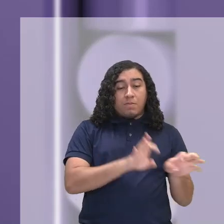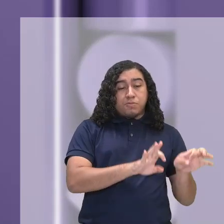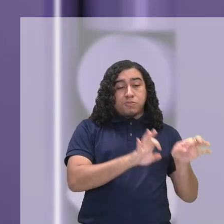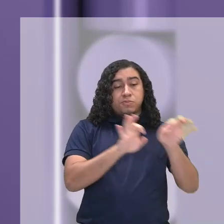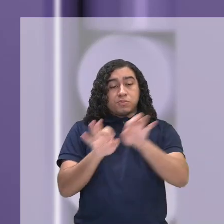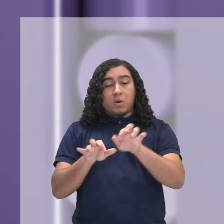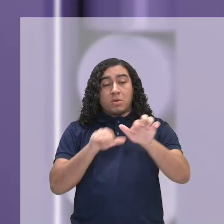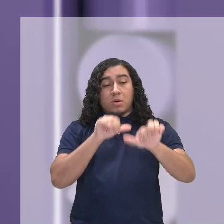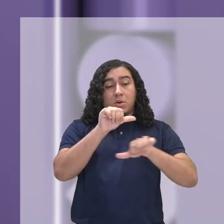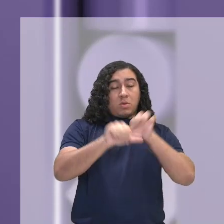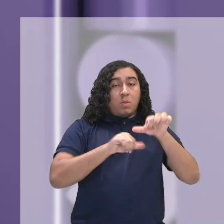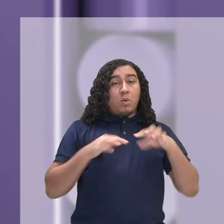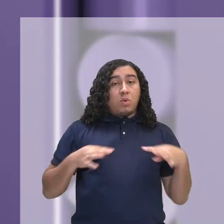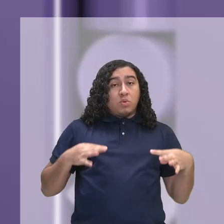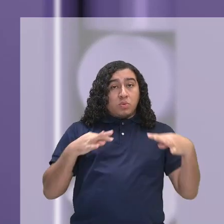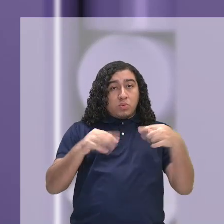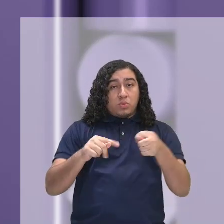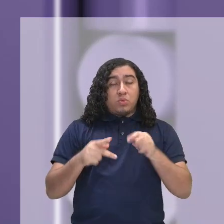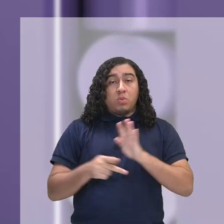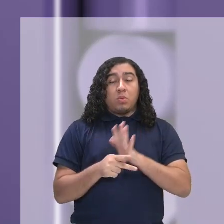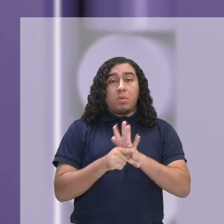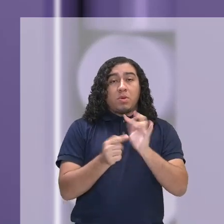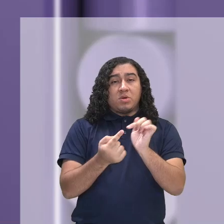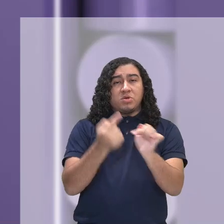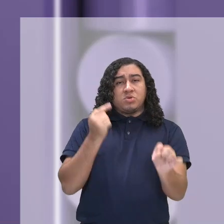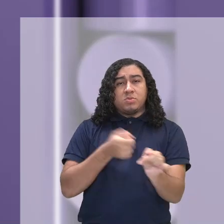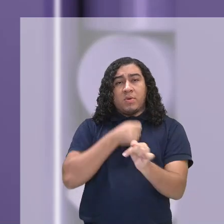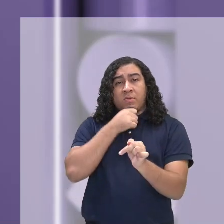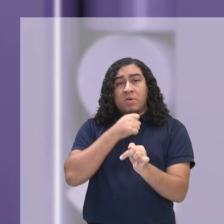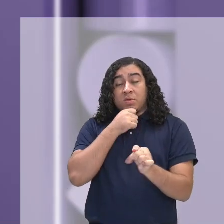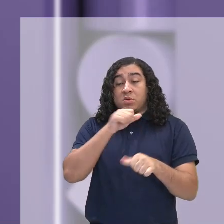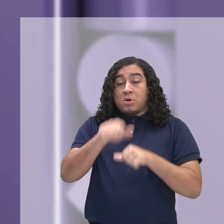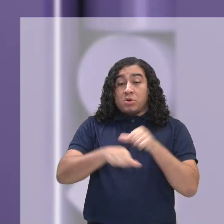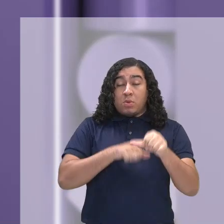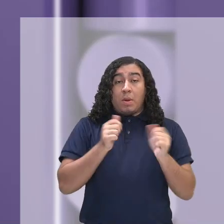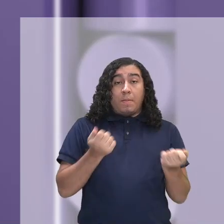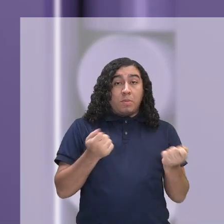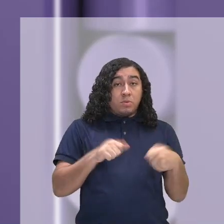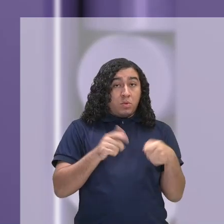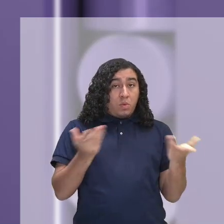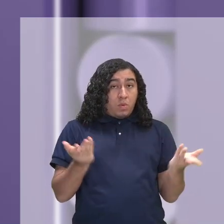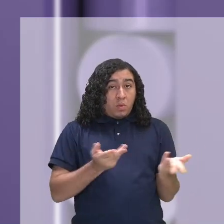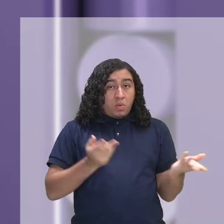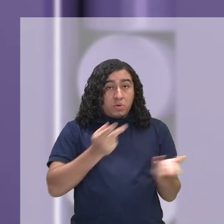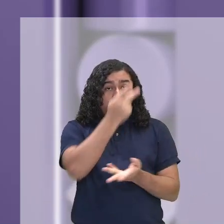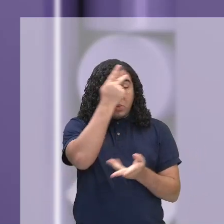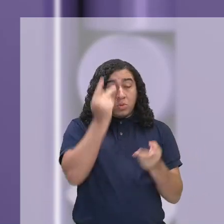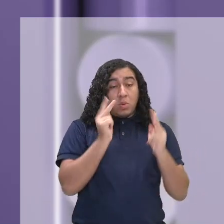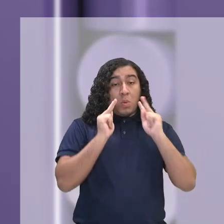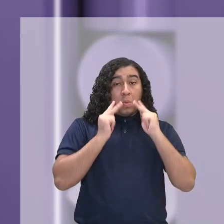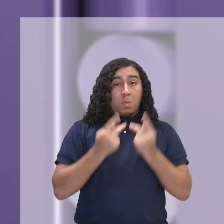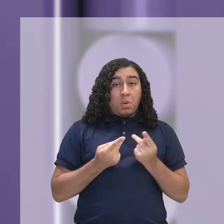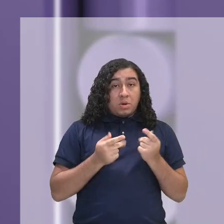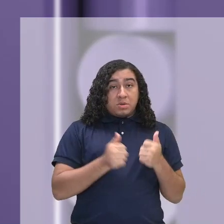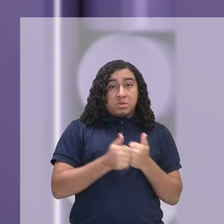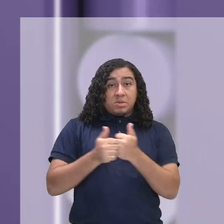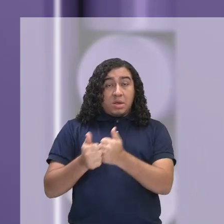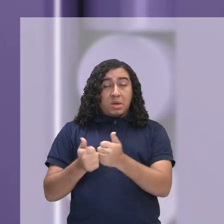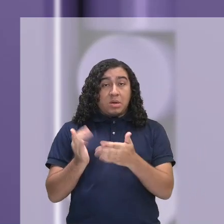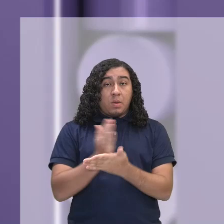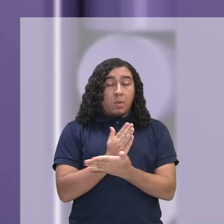atualizam a mensagem dos livros antigos, para que o homem religioso de hoje, quem é adepto de uma religião